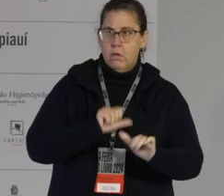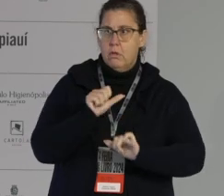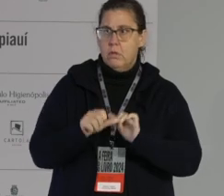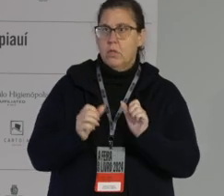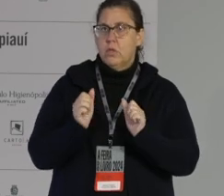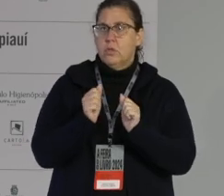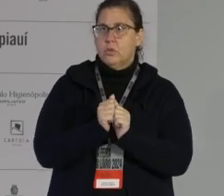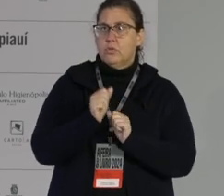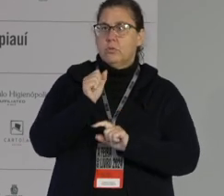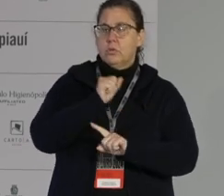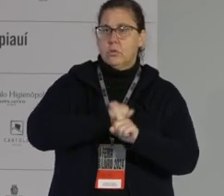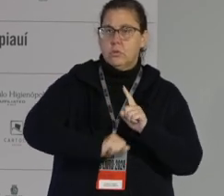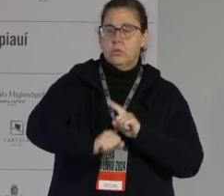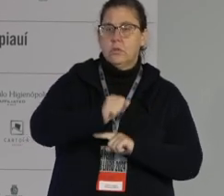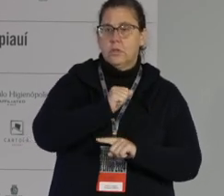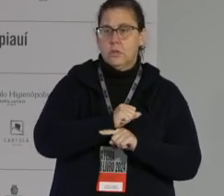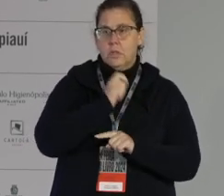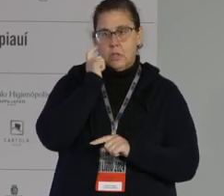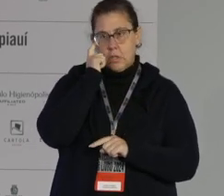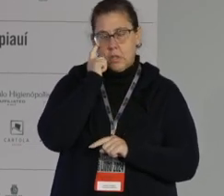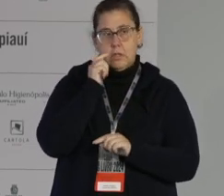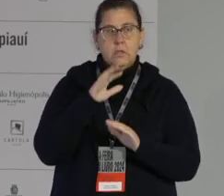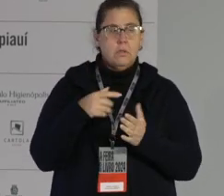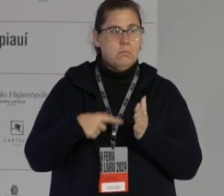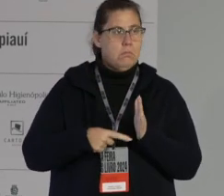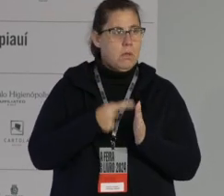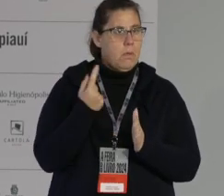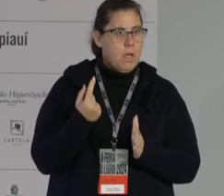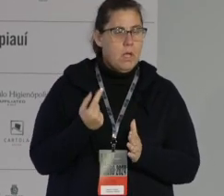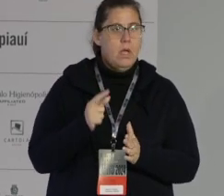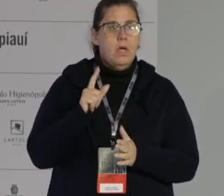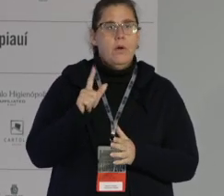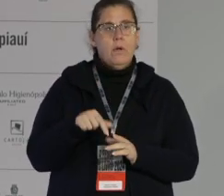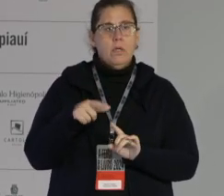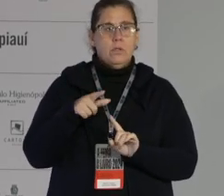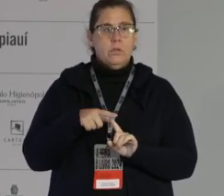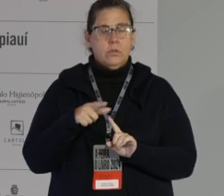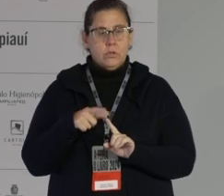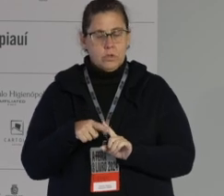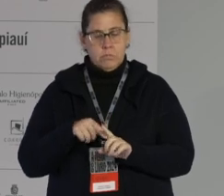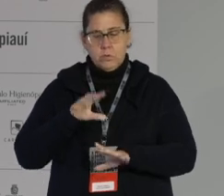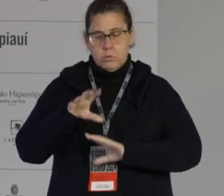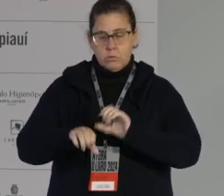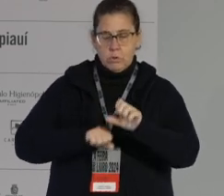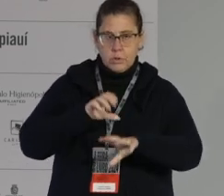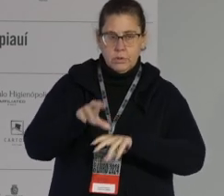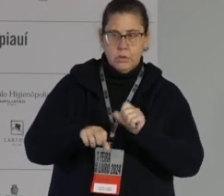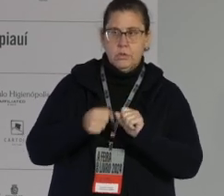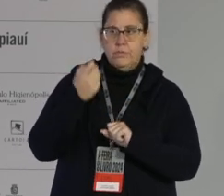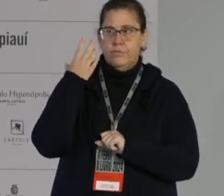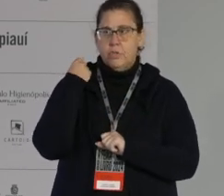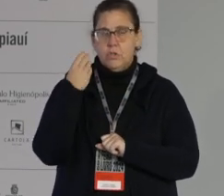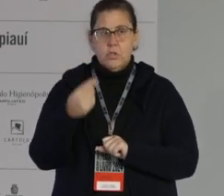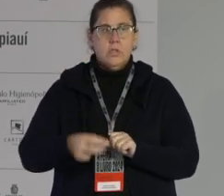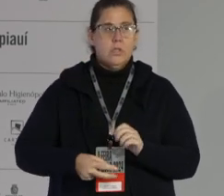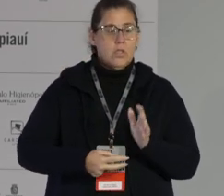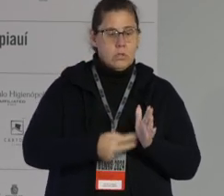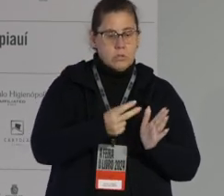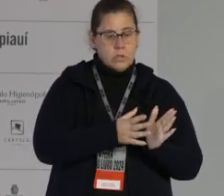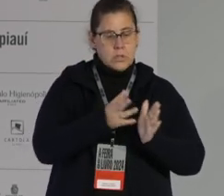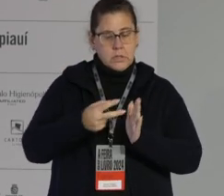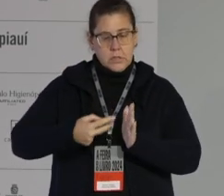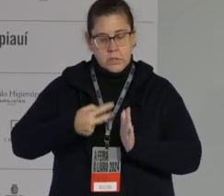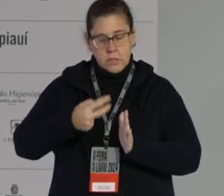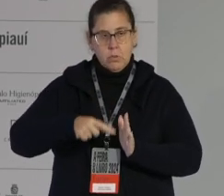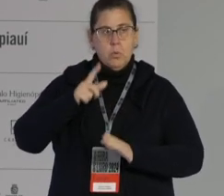com a sociedade, o estilo vai se transformando. Então, a primeira parte é nesse estilo dos cronistas viajantes, a segunda parte é uma coisa que